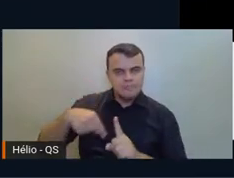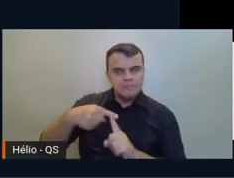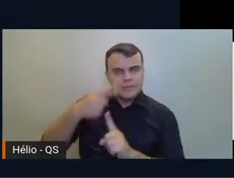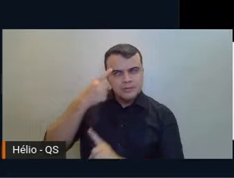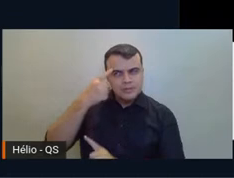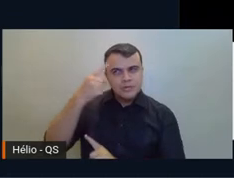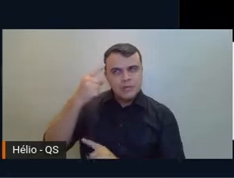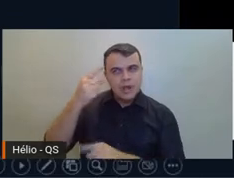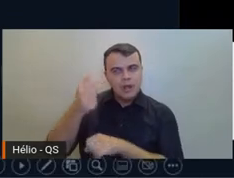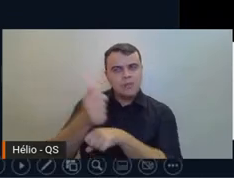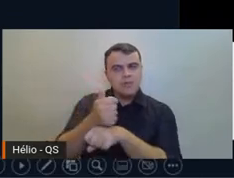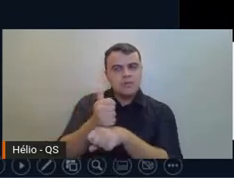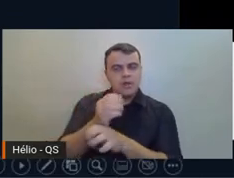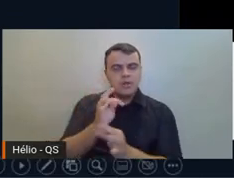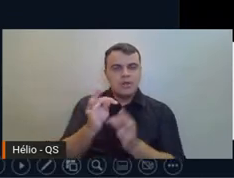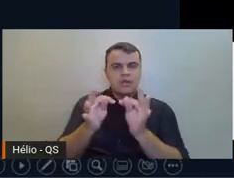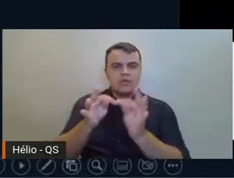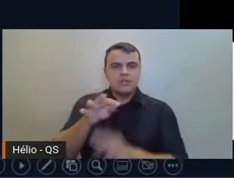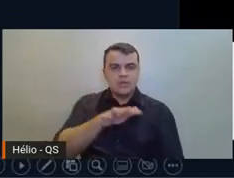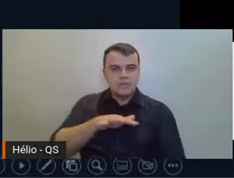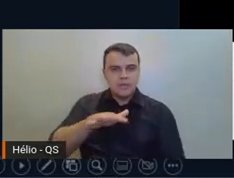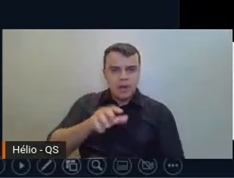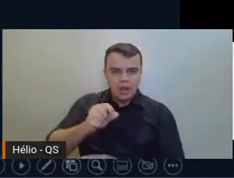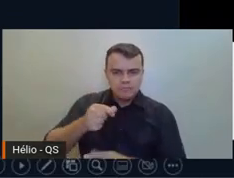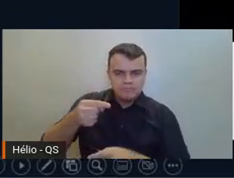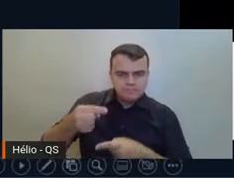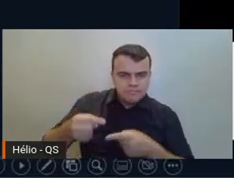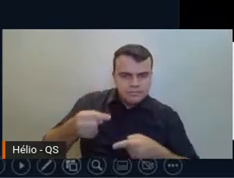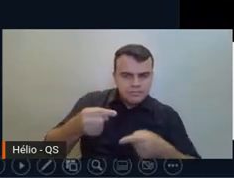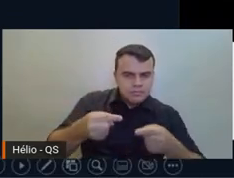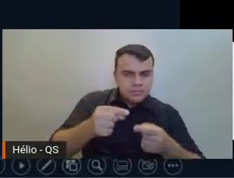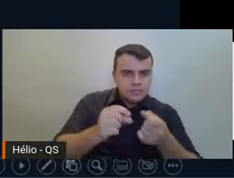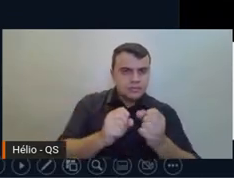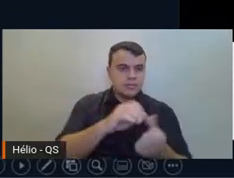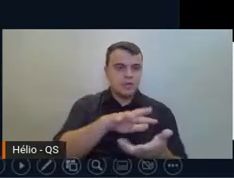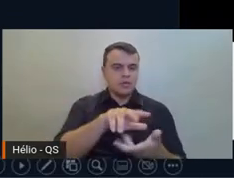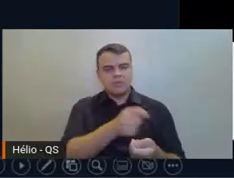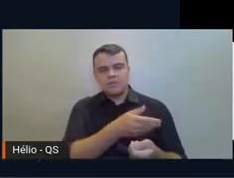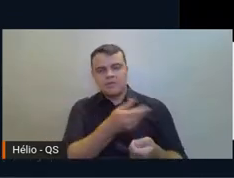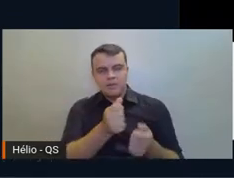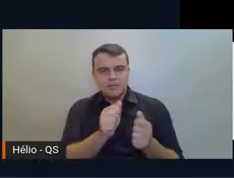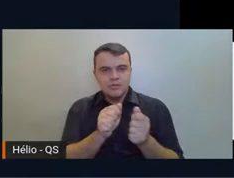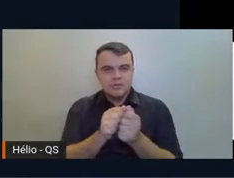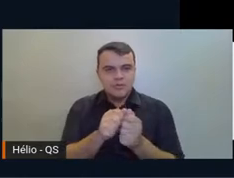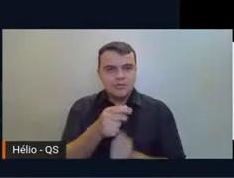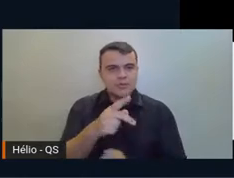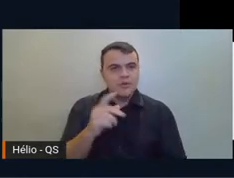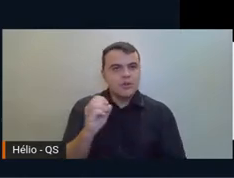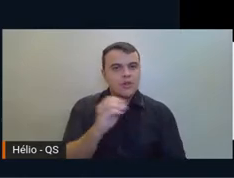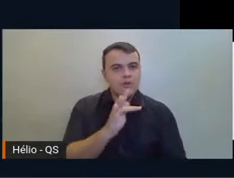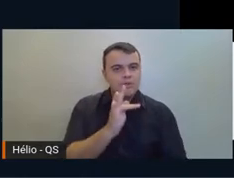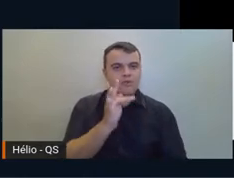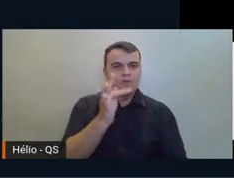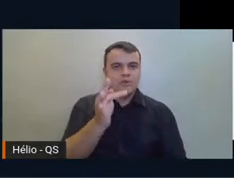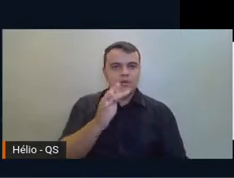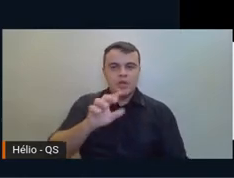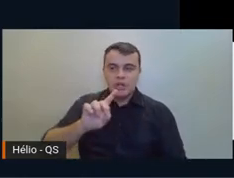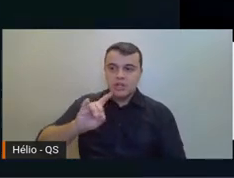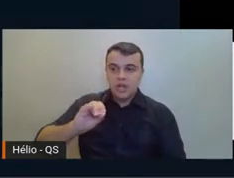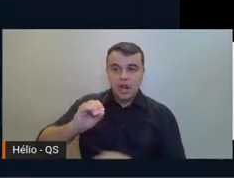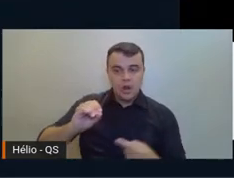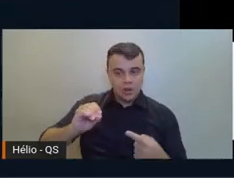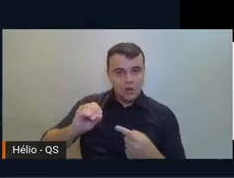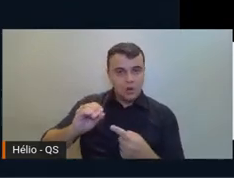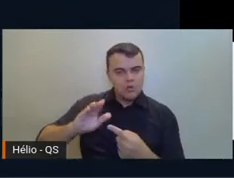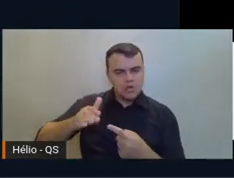profissional de Tecnologia do mercado quer ser disputado pelas maiores empresas do mundo vamos juntos construir o seu novo futuro de a